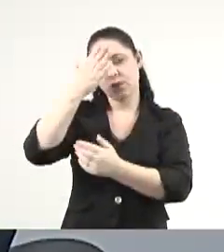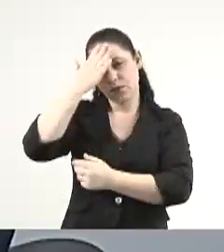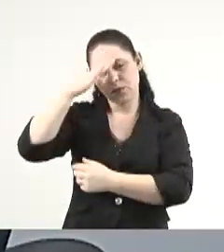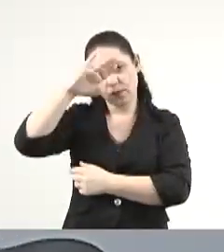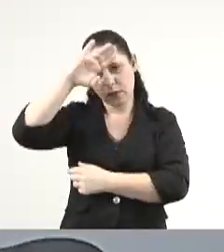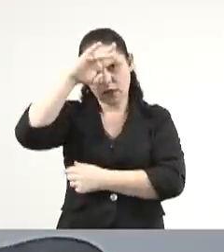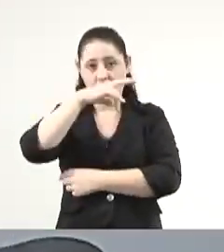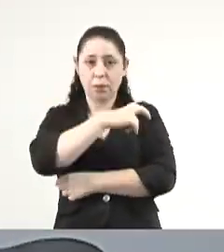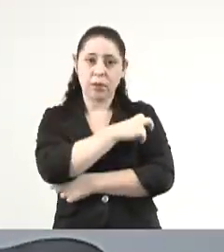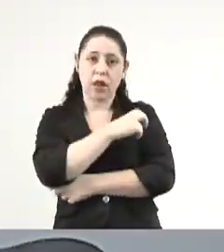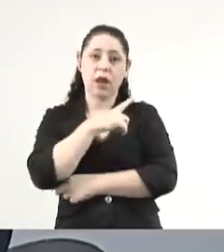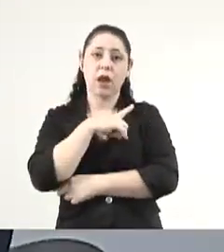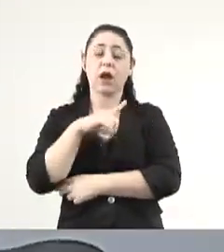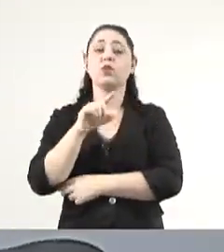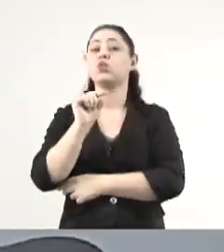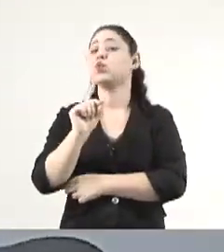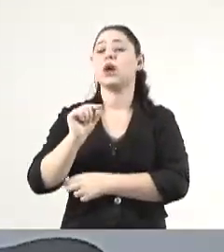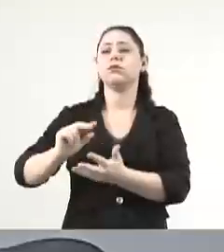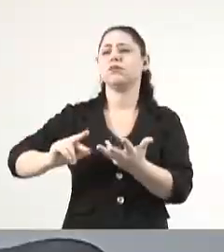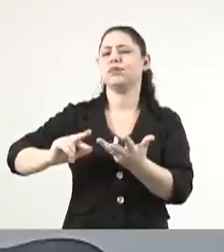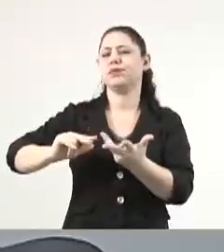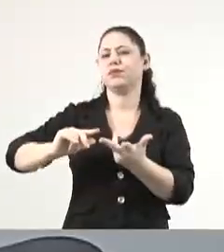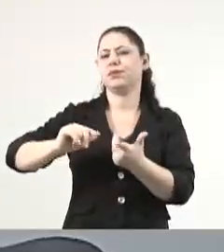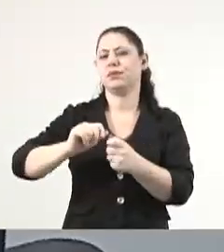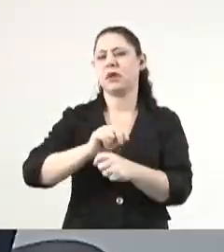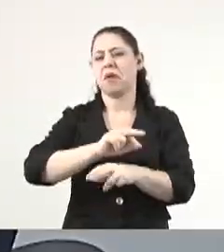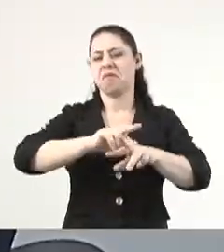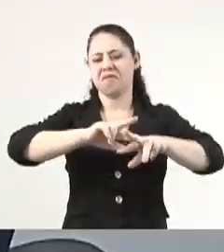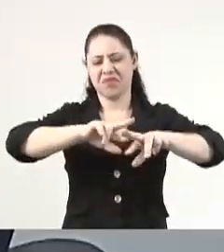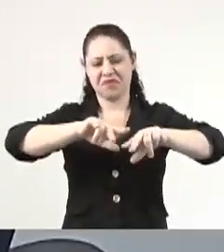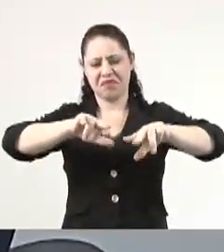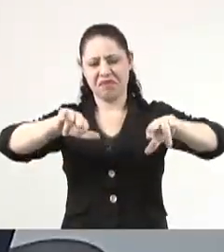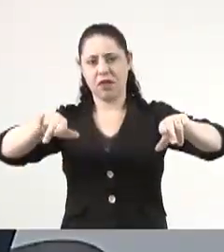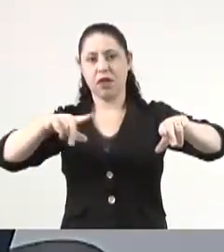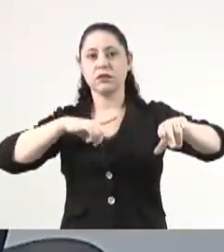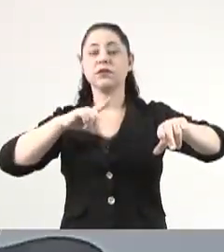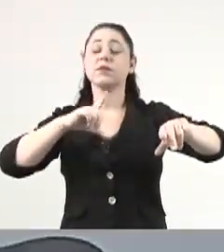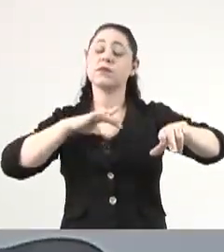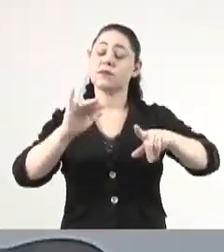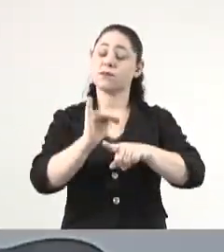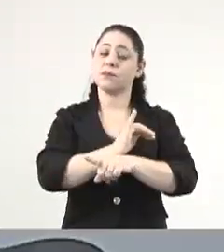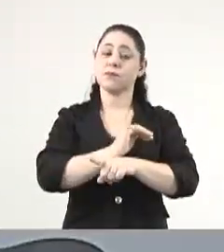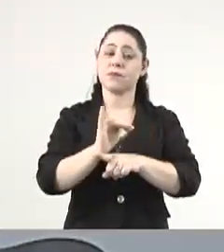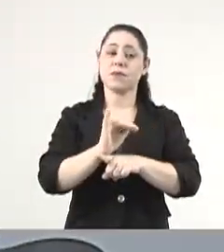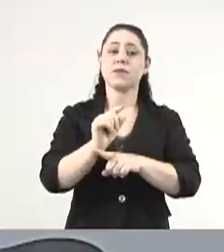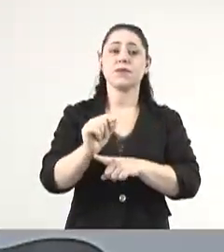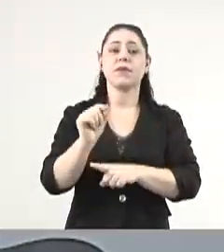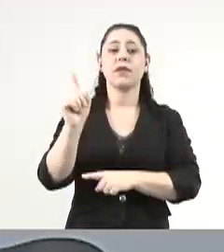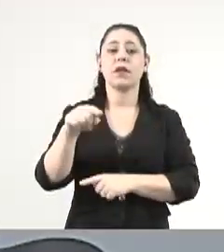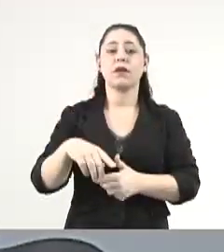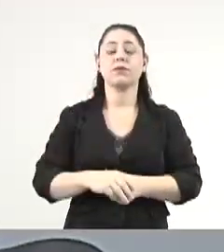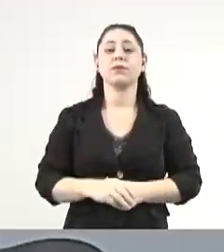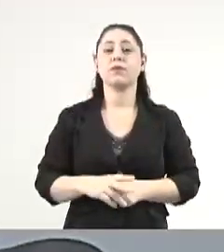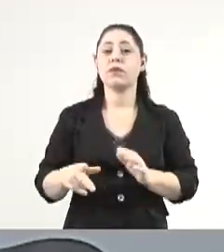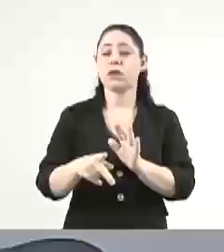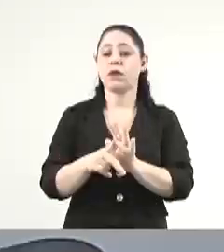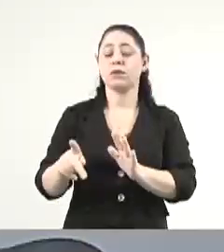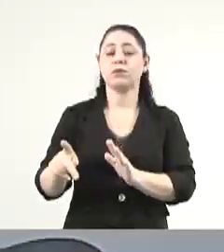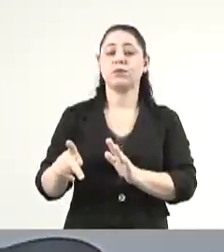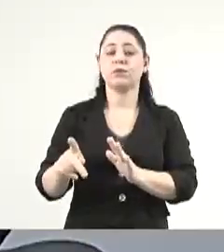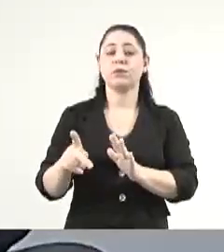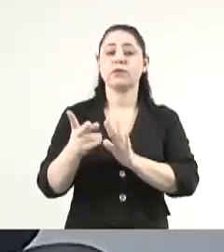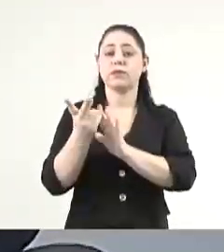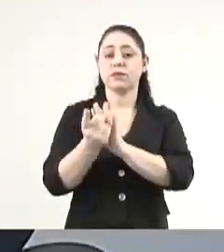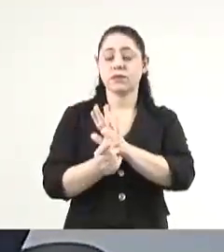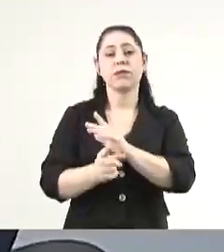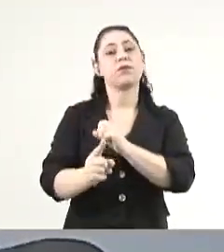enfim. São uma gama mais variadas ações que são... que os recursos são